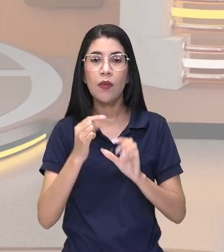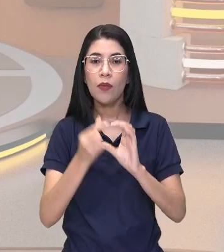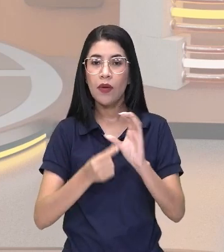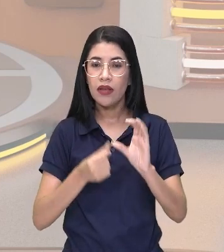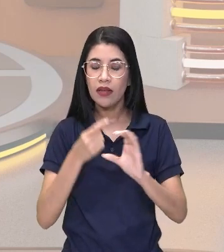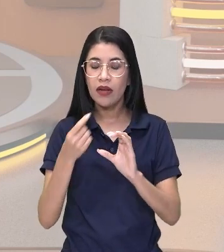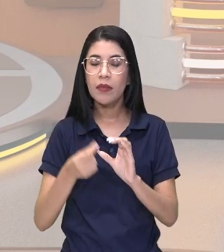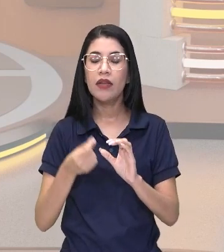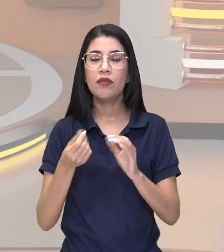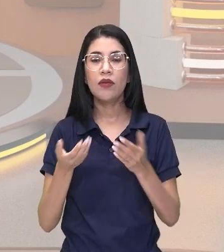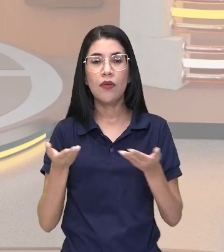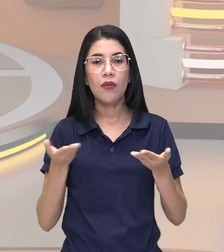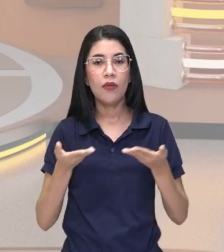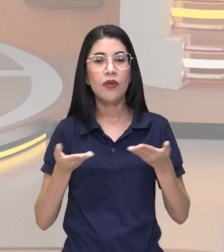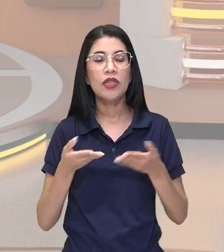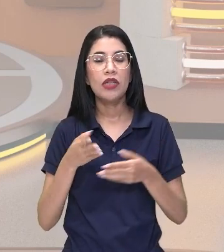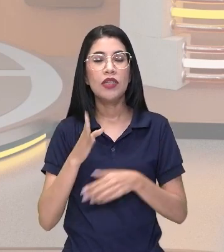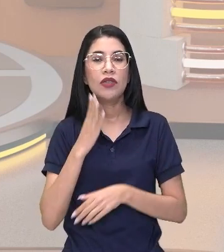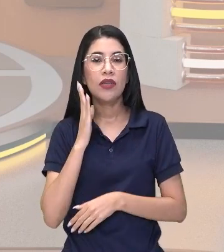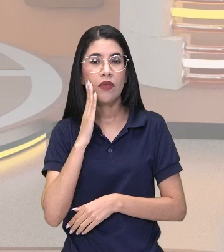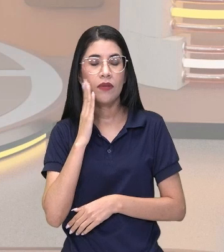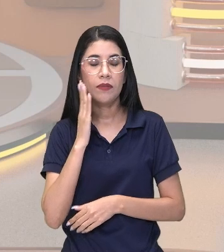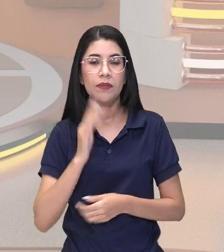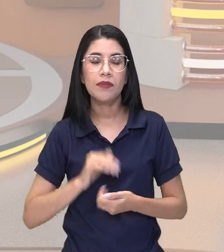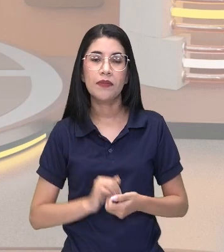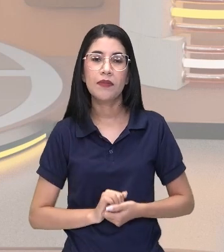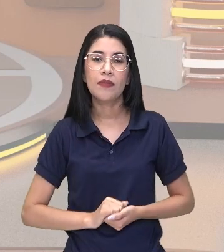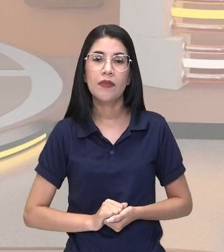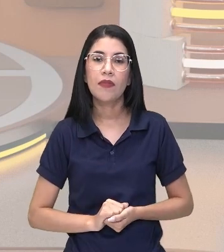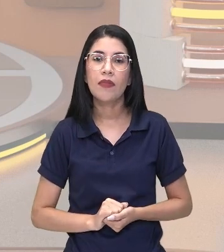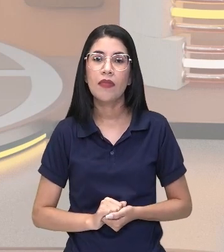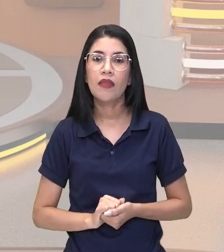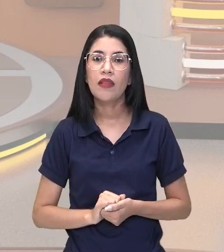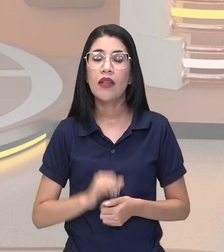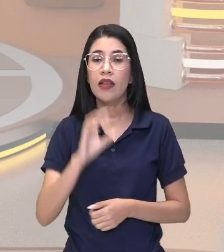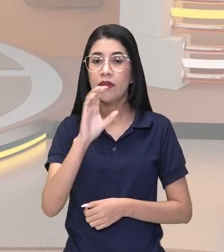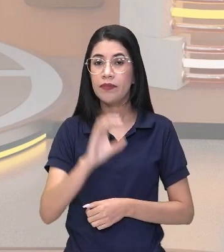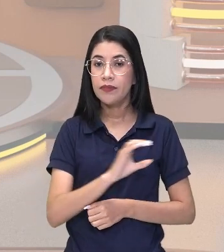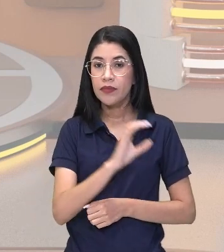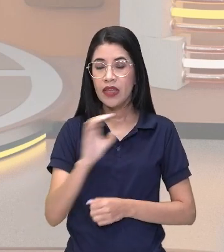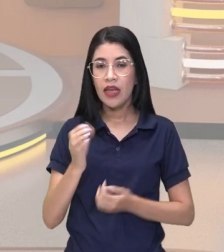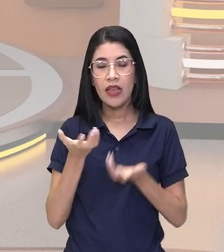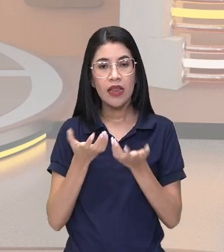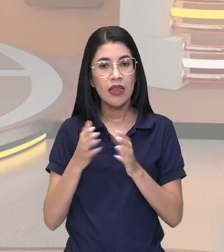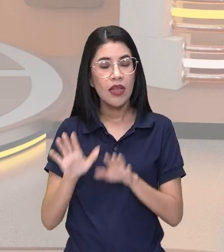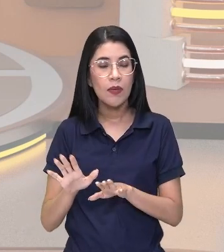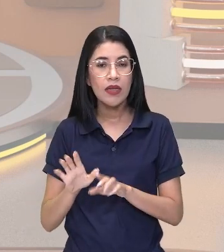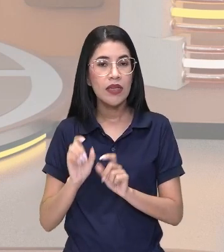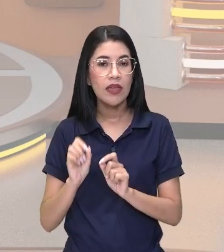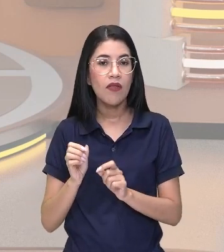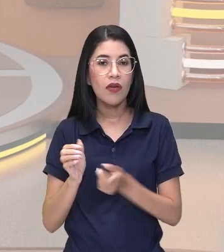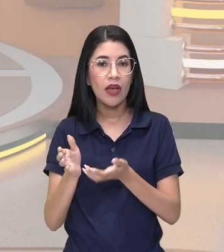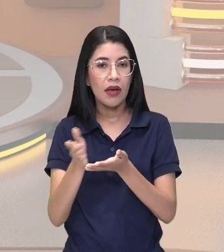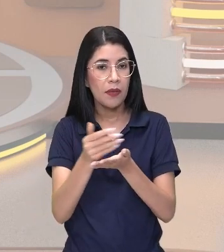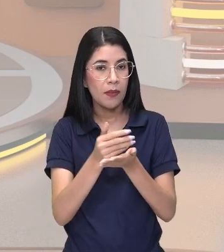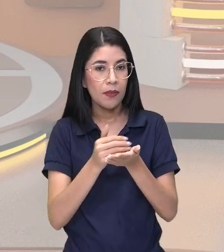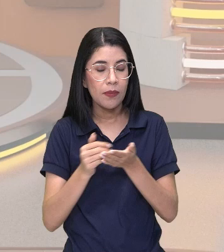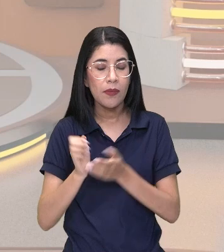gente conhece hoje. Prestem atenção, galera. Então a Igreja Católica condenava ali o acúmulo de riquezas